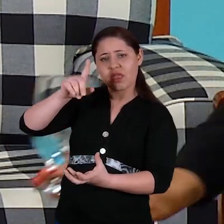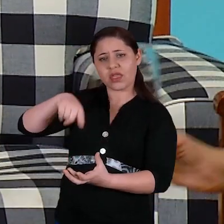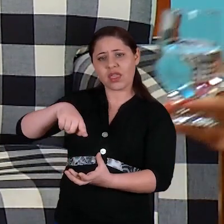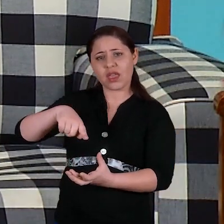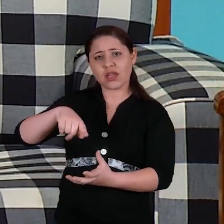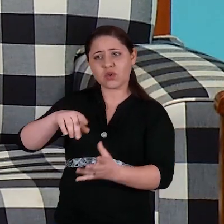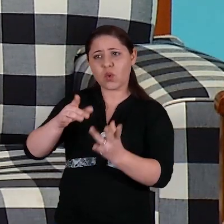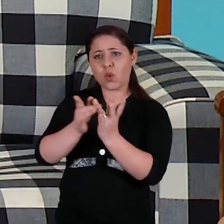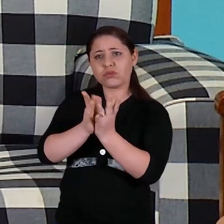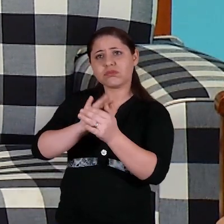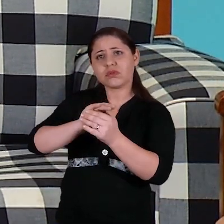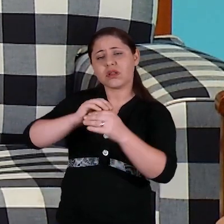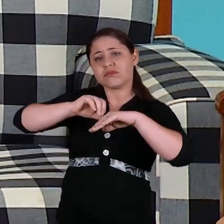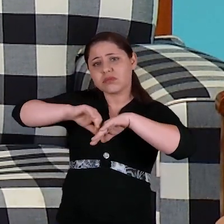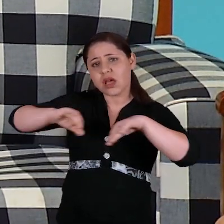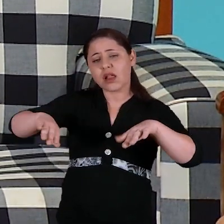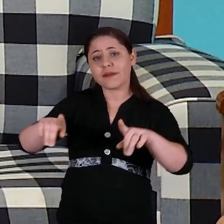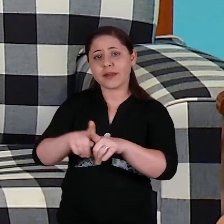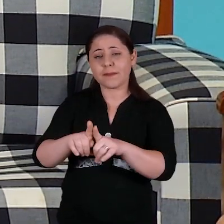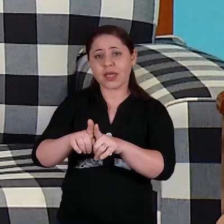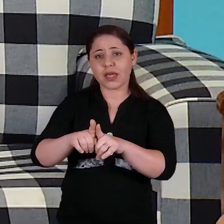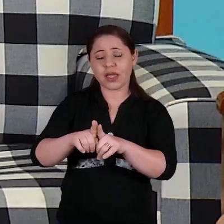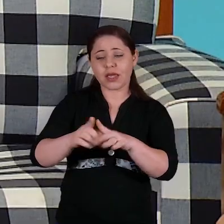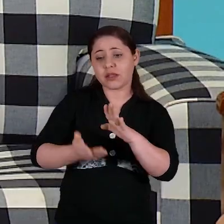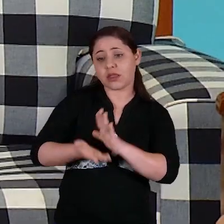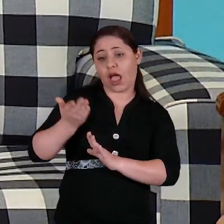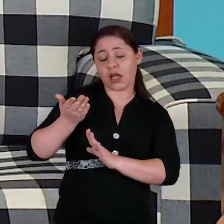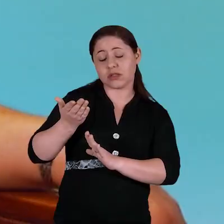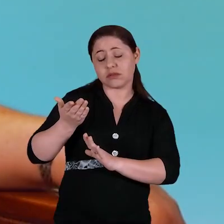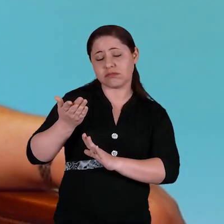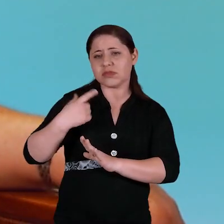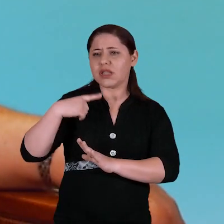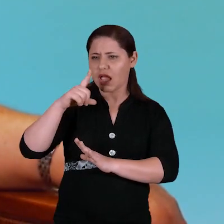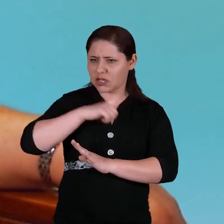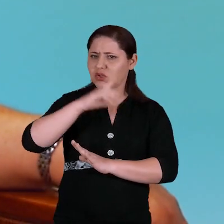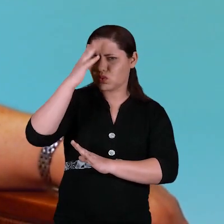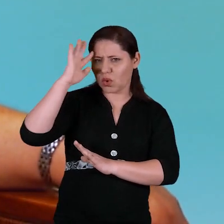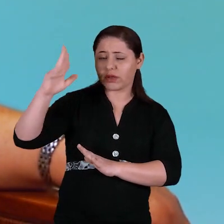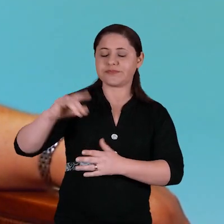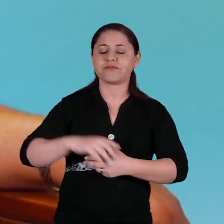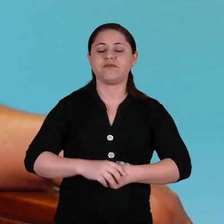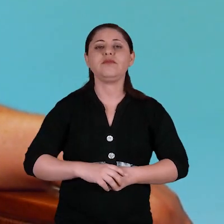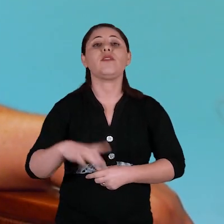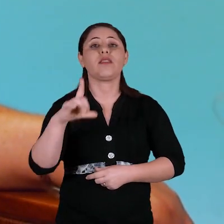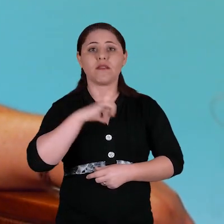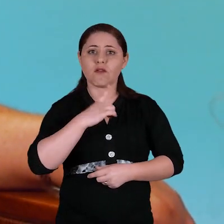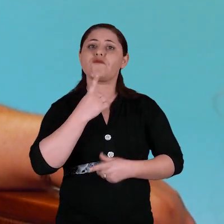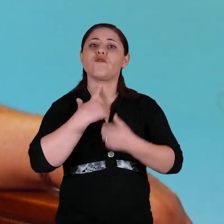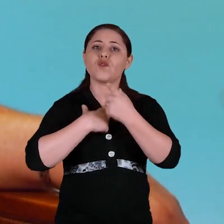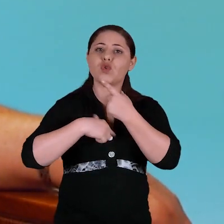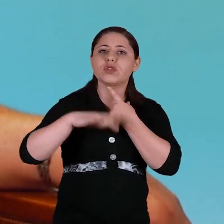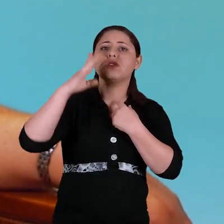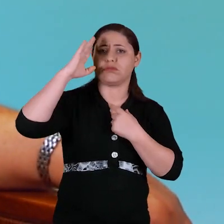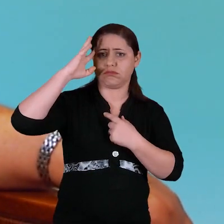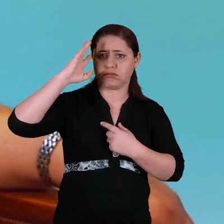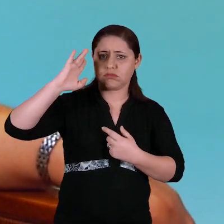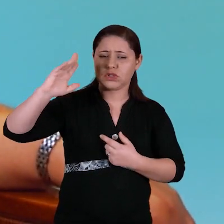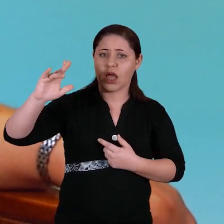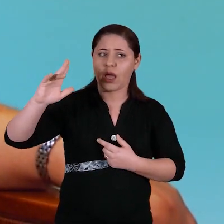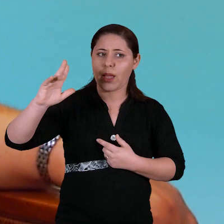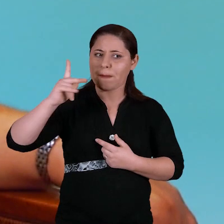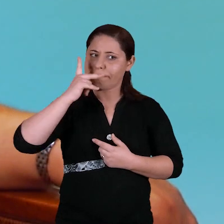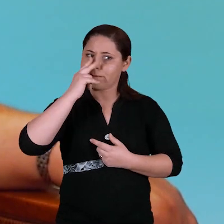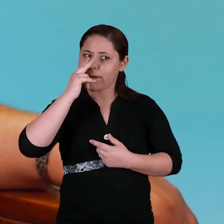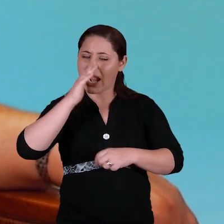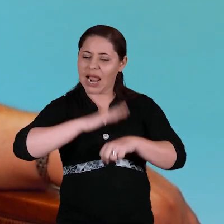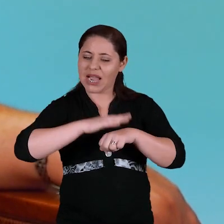que se separaram ali na terceira idade, eles têm esse sonho também? Eles têm essa vontade, eles têm esse sonho. É um pouquinho mais